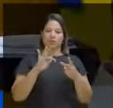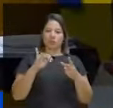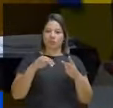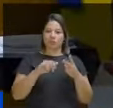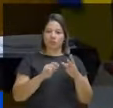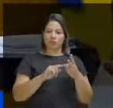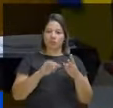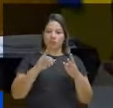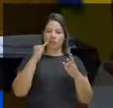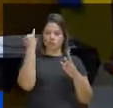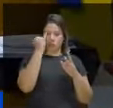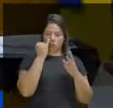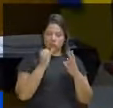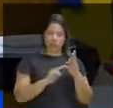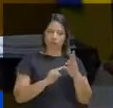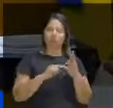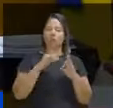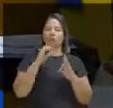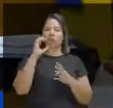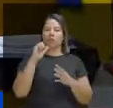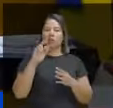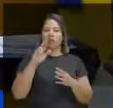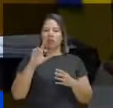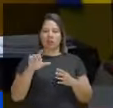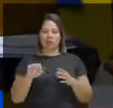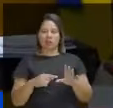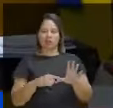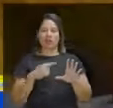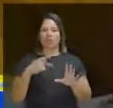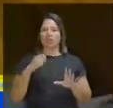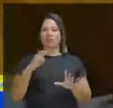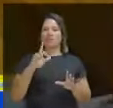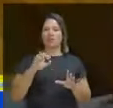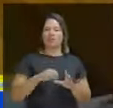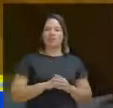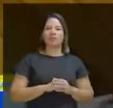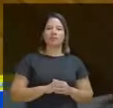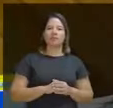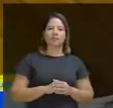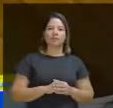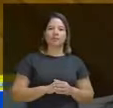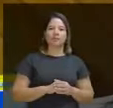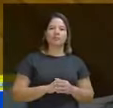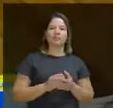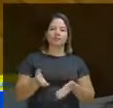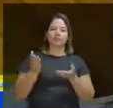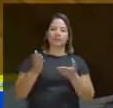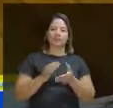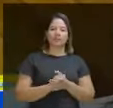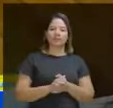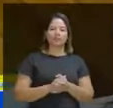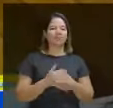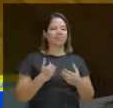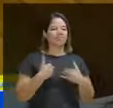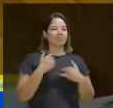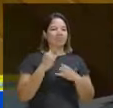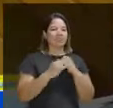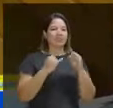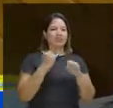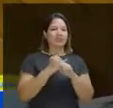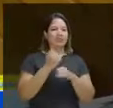Souza e João Lages. Ilustre relatora, boa tarde. Vossa Excelência está com a palavra. Boa tarde, Excelência. Aqui no meu computador eu estou sem